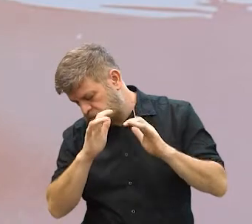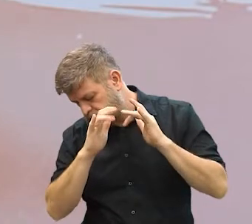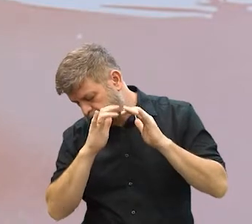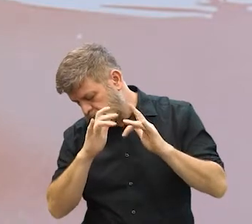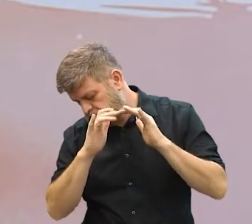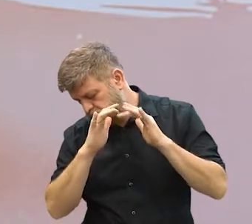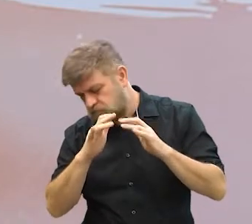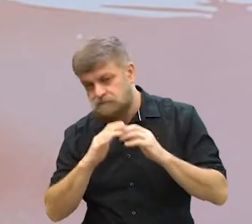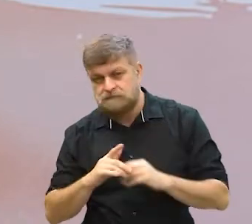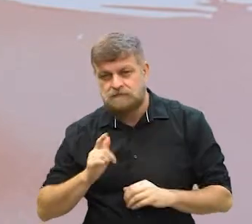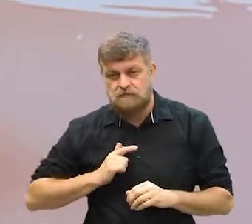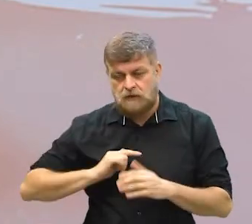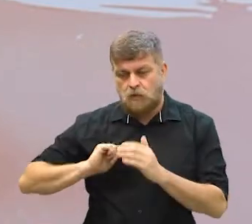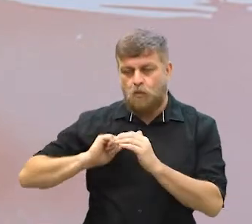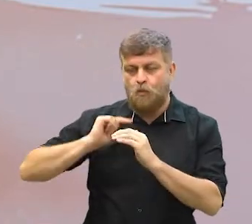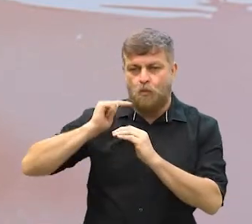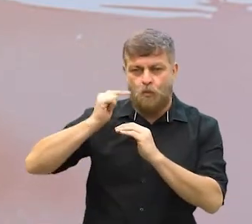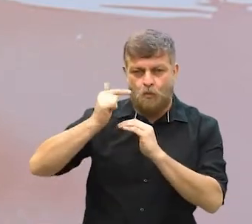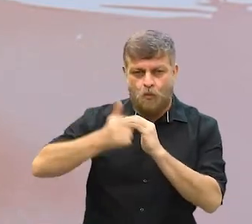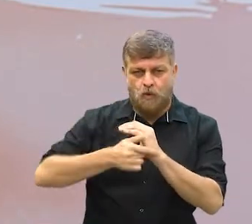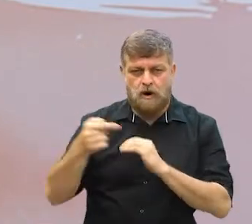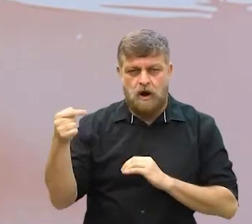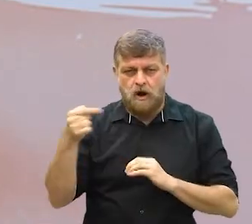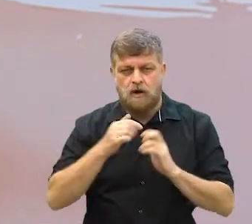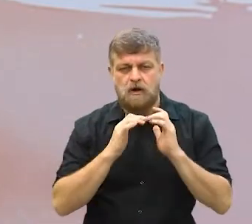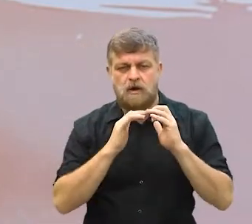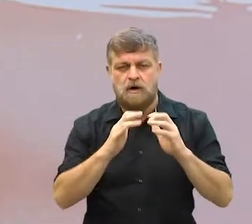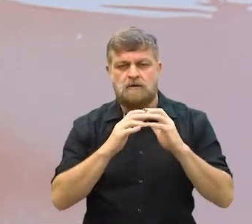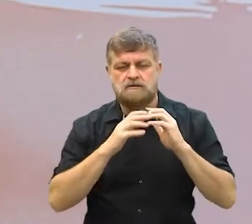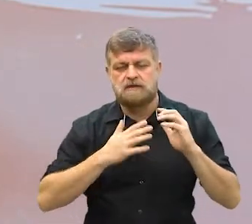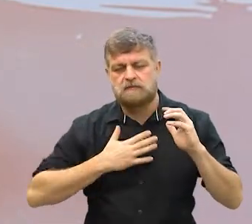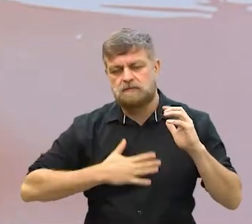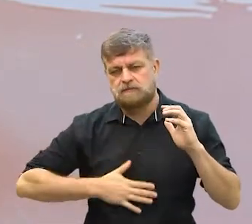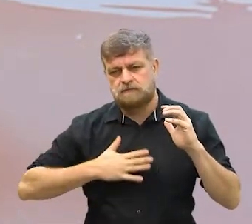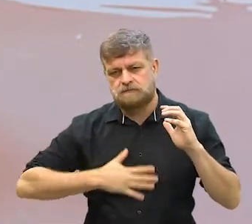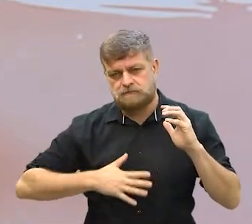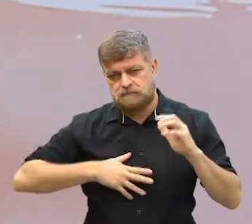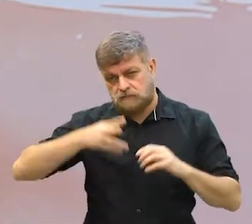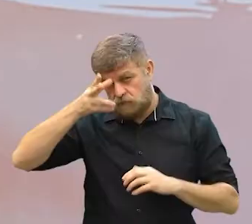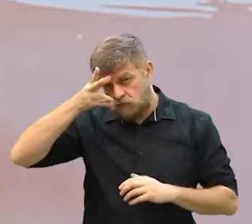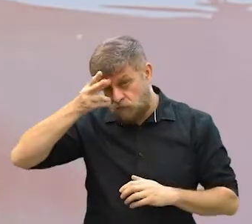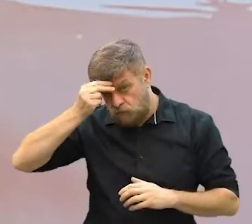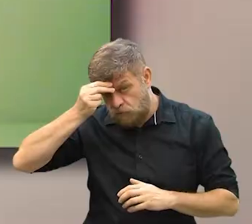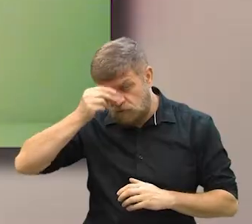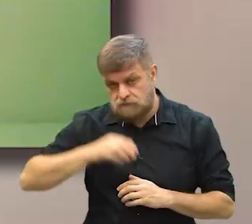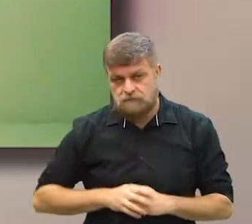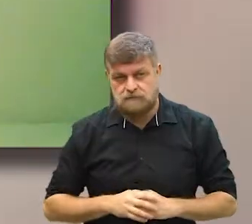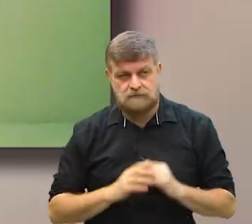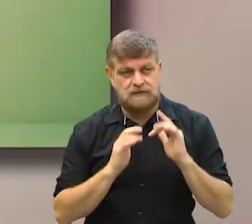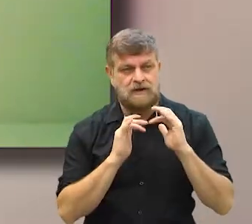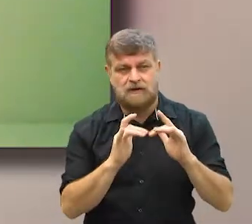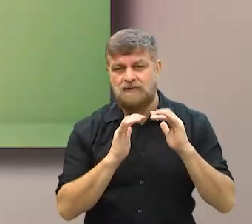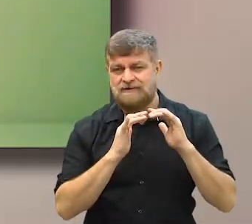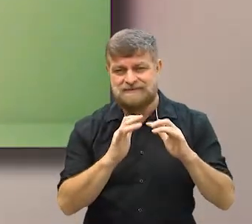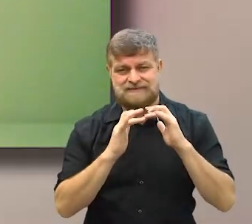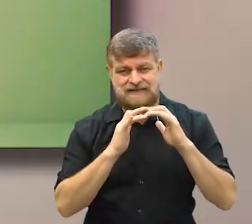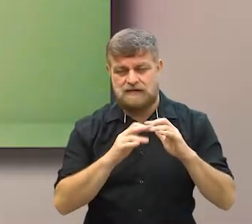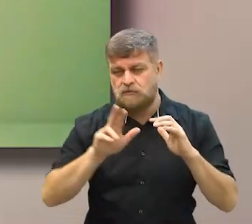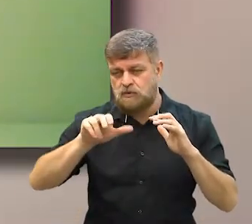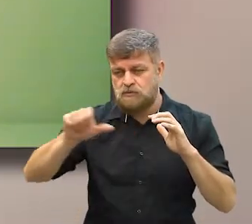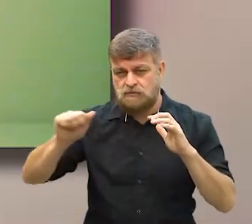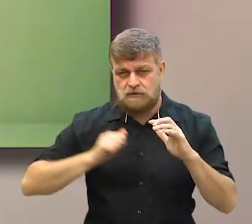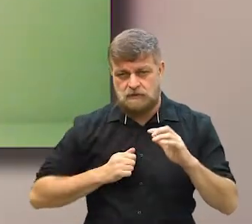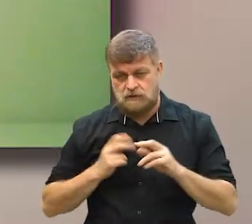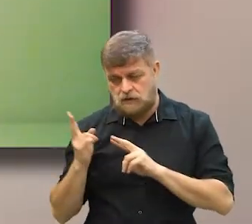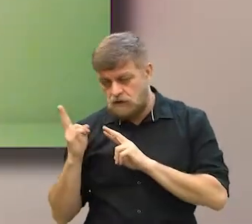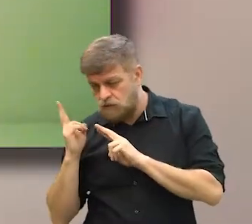para, ele continua trabalhando para eliminar essas substâncias ou ele dá uma descansada também, como o nosso corpo? O cérebro não para de trabalhar nunca.